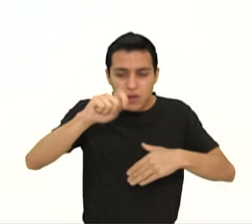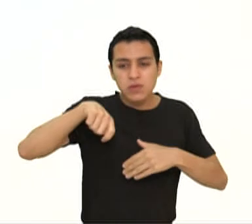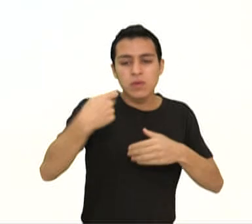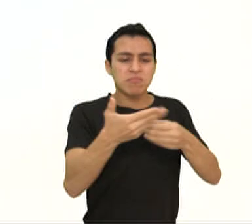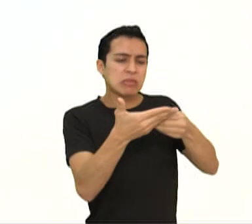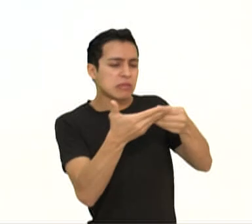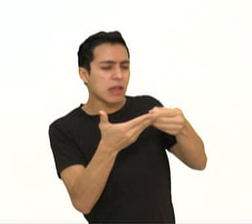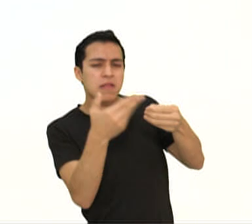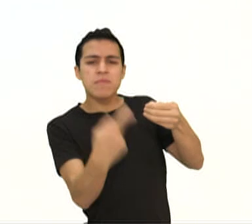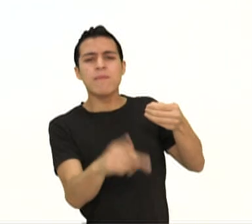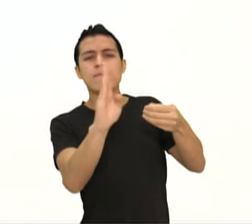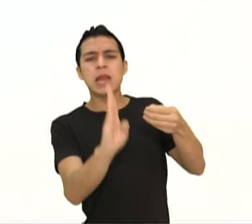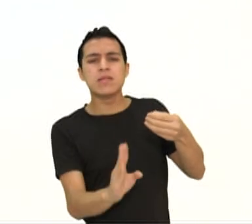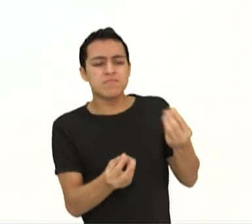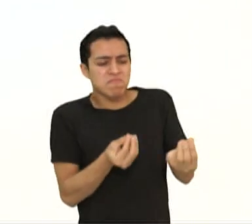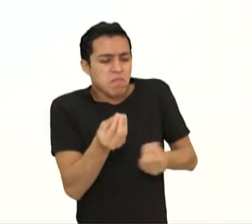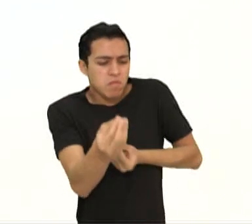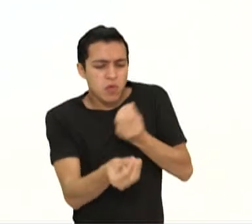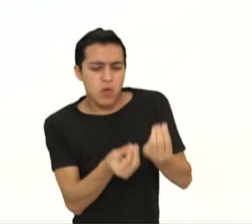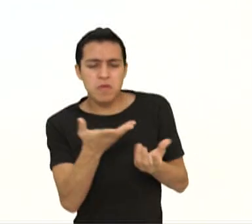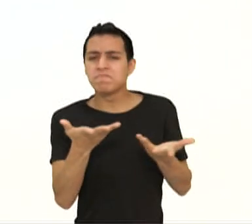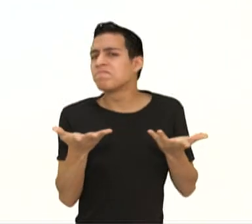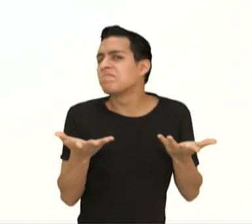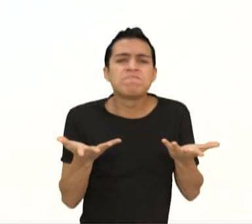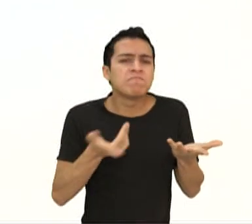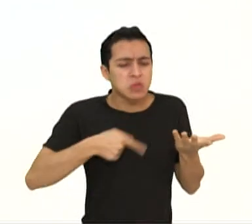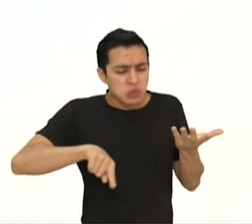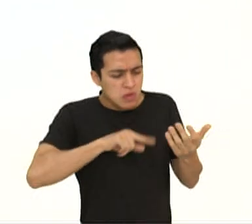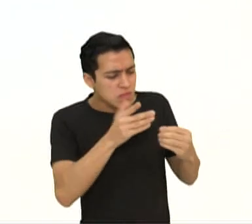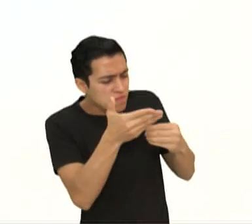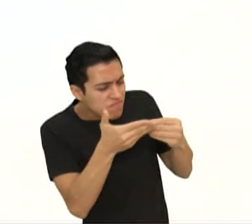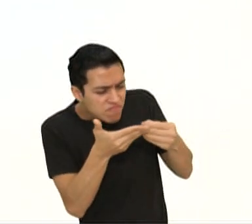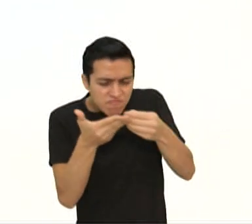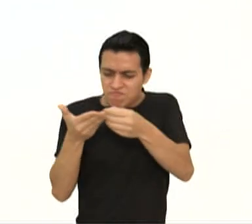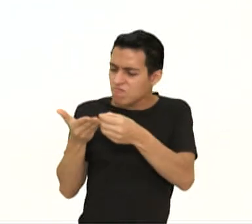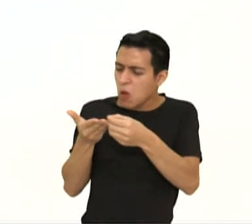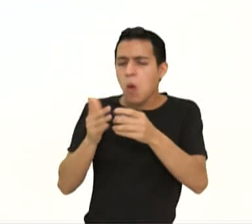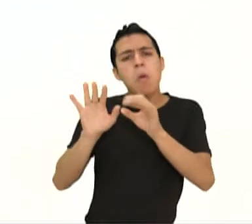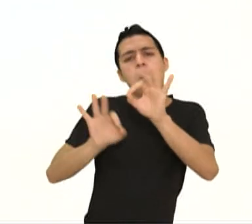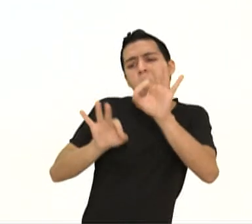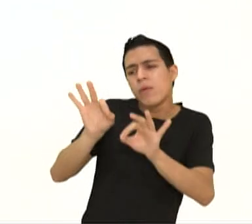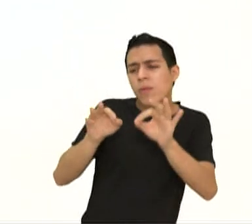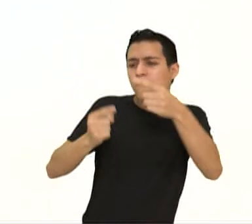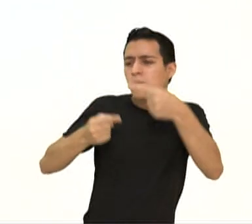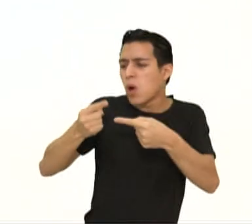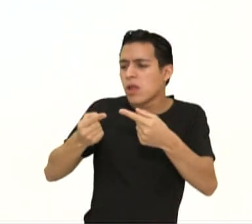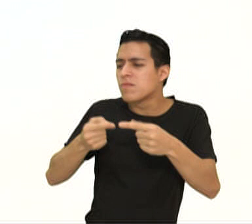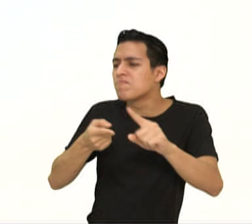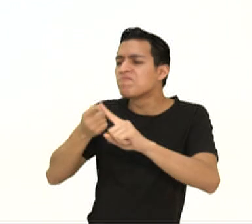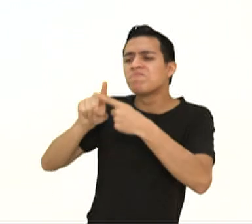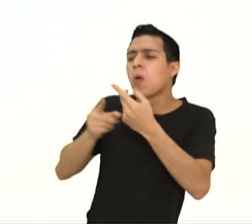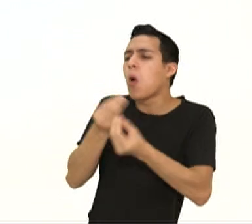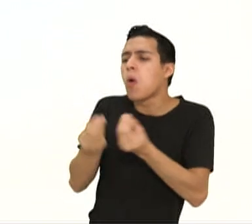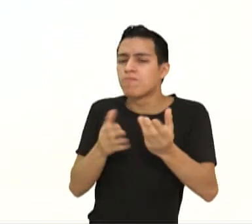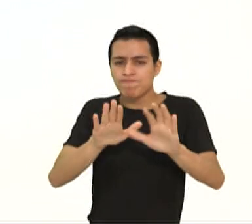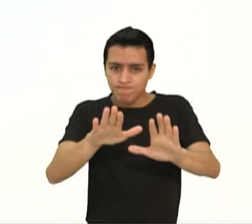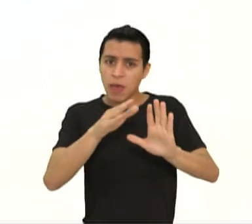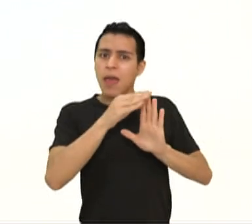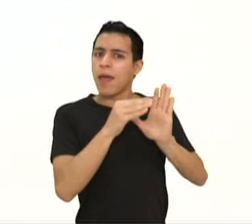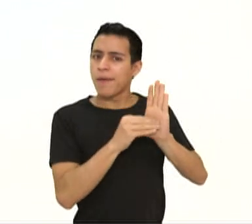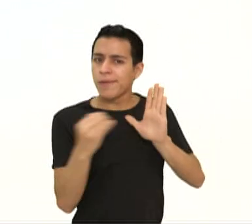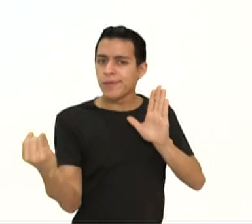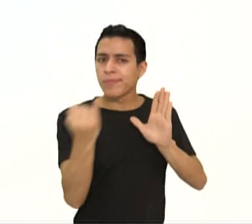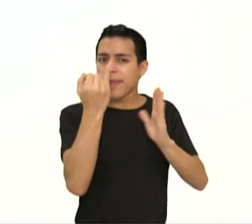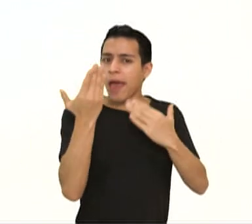no Brasil, né? Então, como que é o nosso Estado, nossa organização política. Então, um conteúdo de grande importância